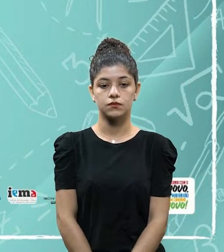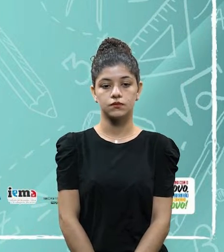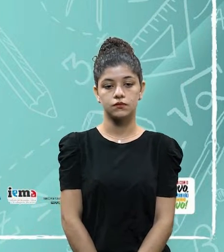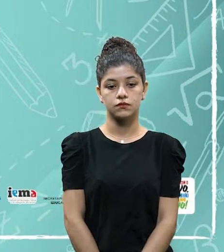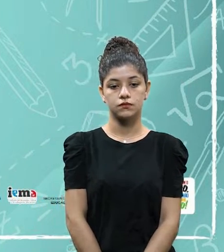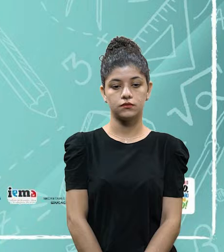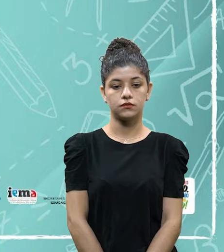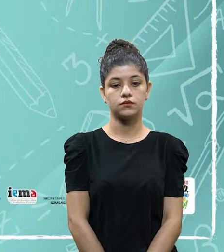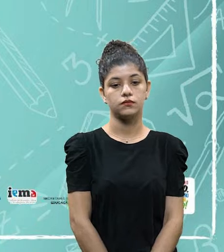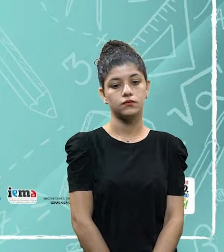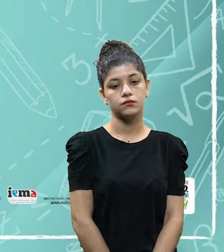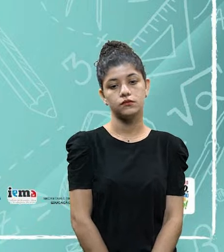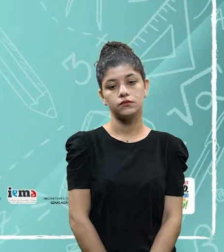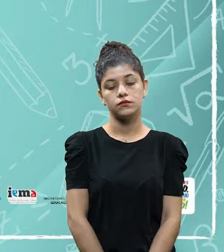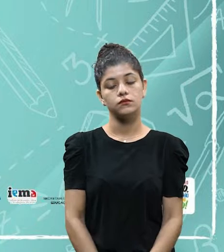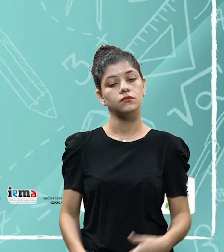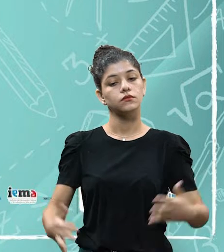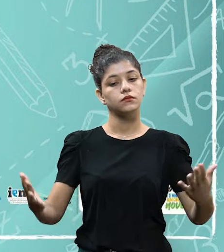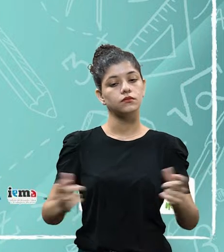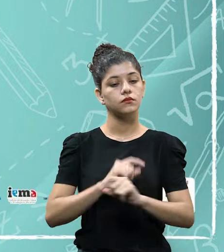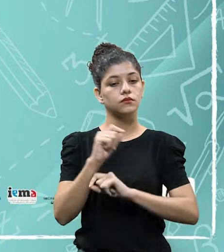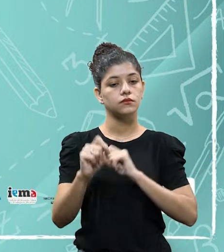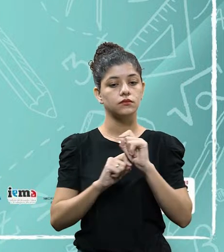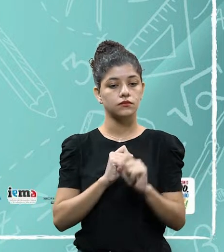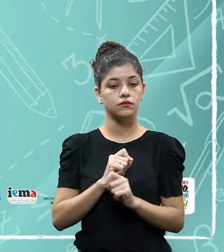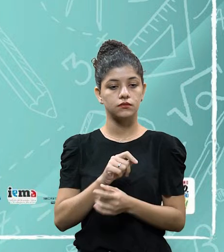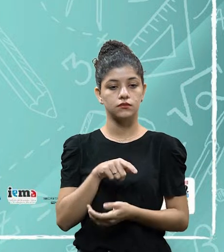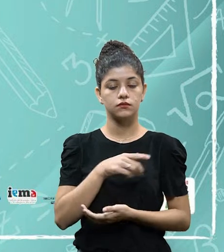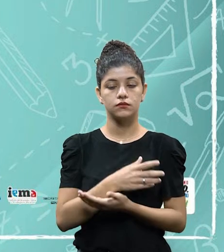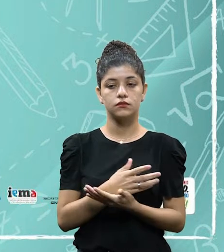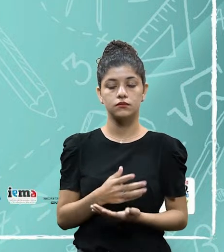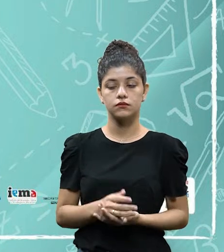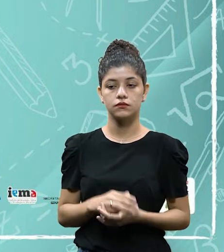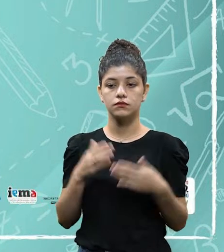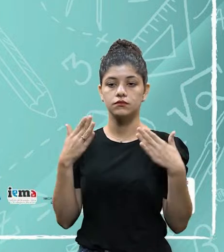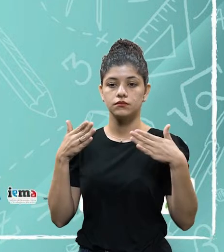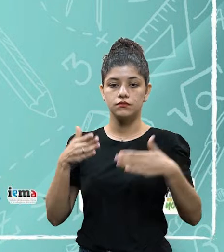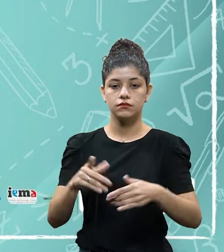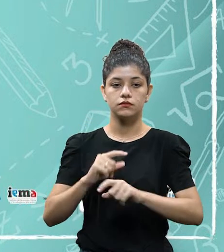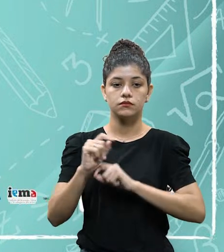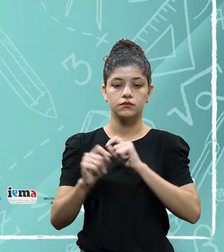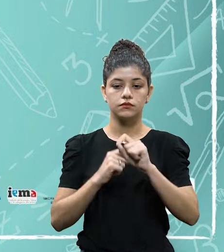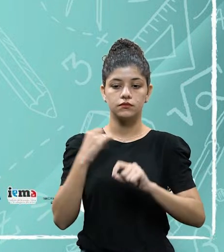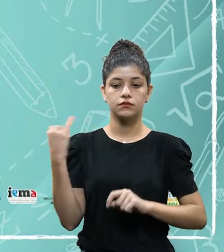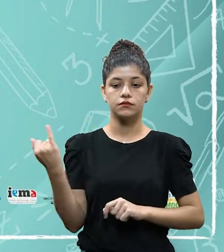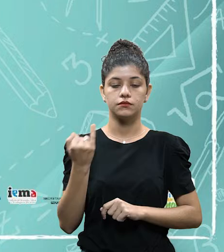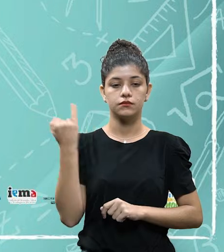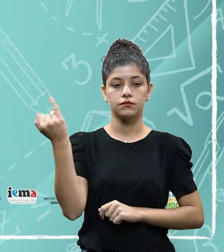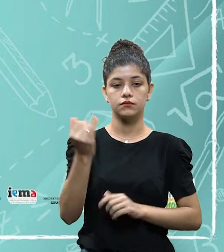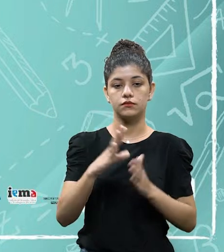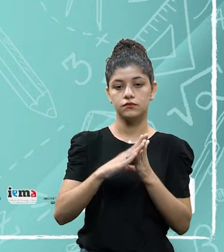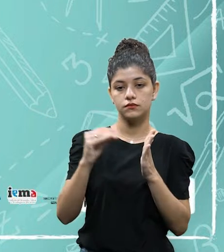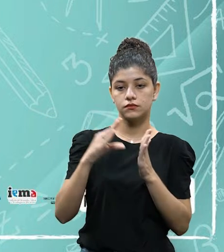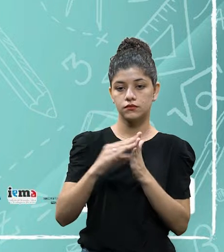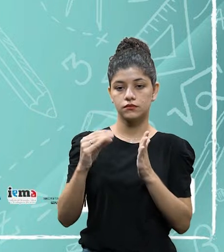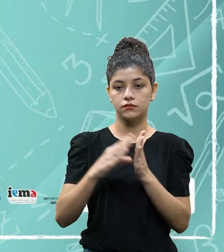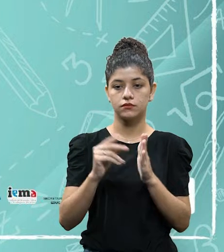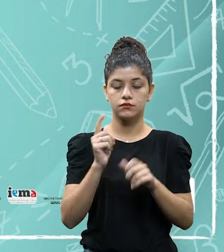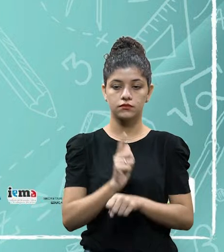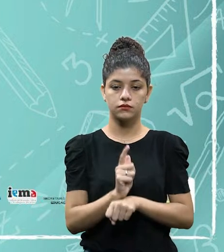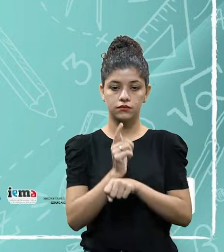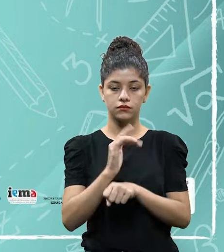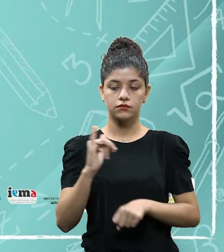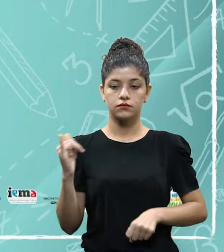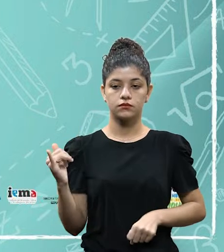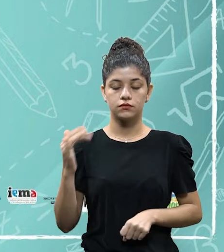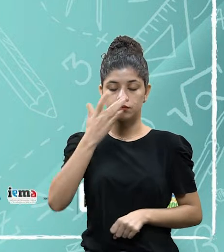E aí eu trago uma situação interessante, né? Só para a gente poder enfatizar a importância do modelo de gestão de pessoas, né? Eu trago